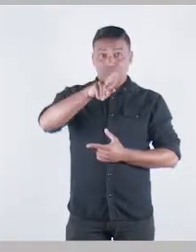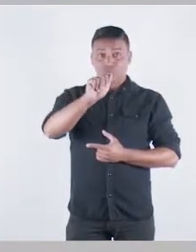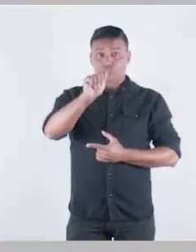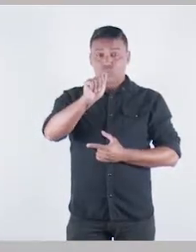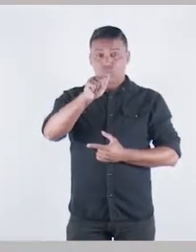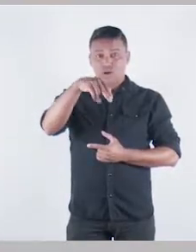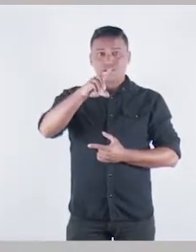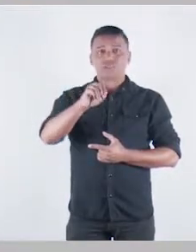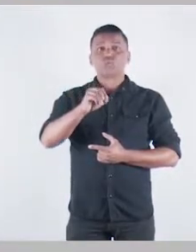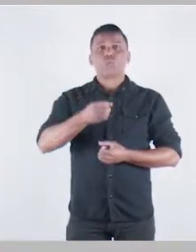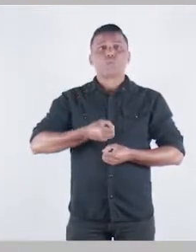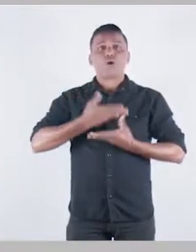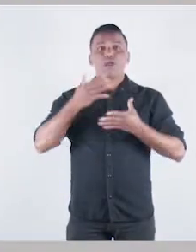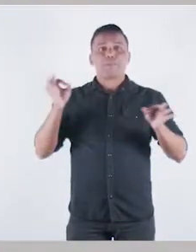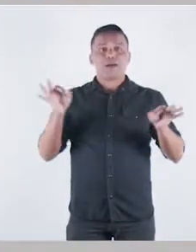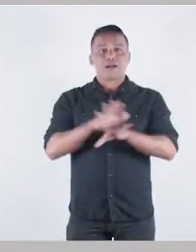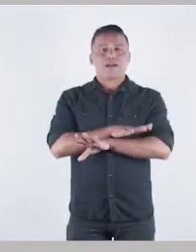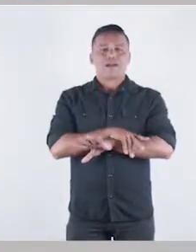Poema Acaba.